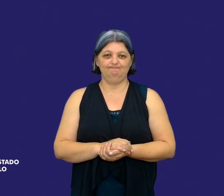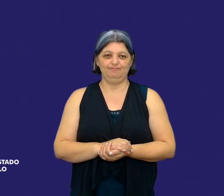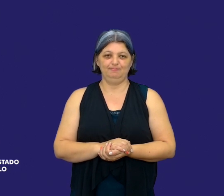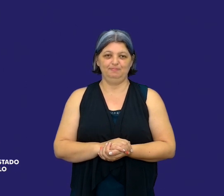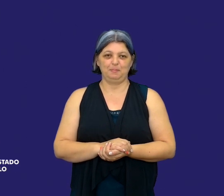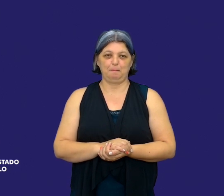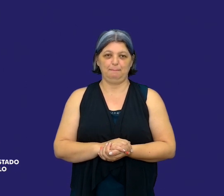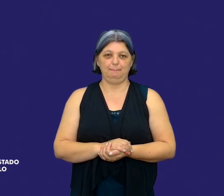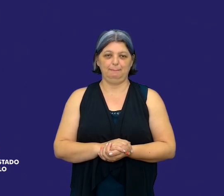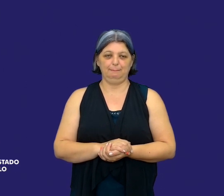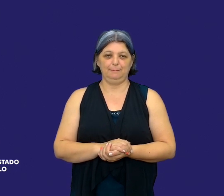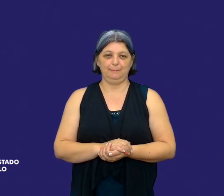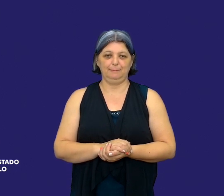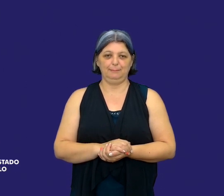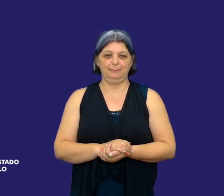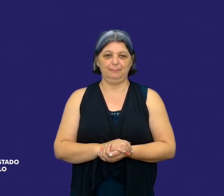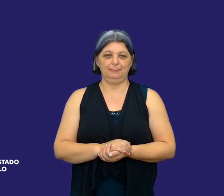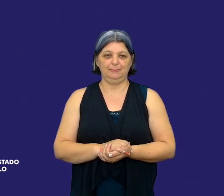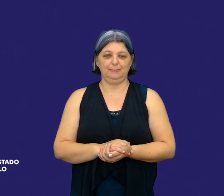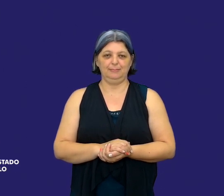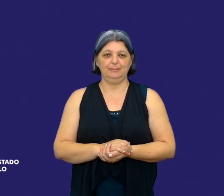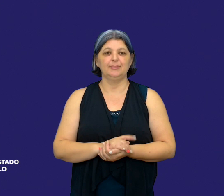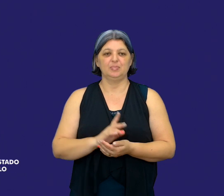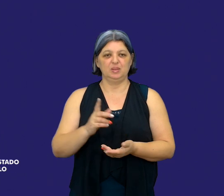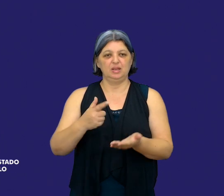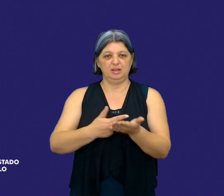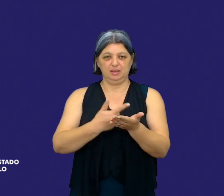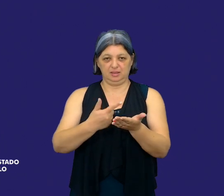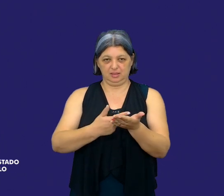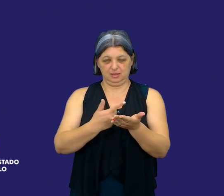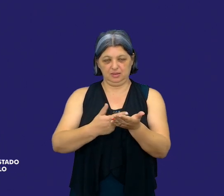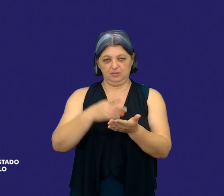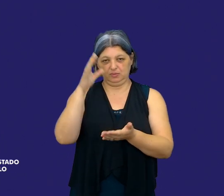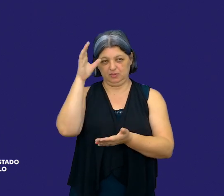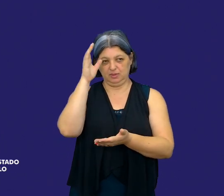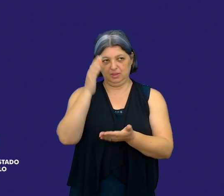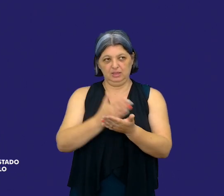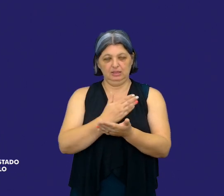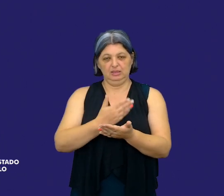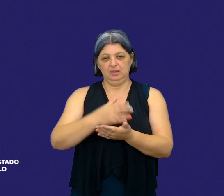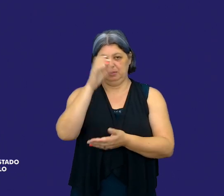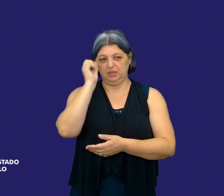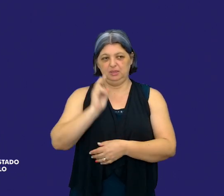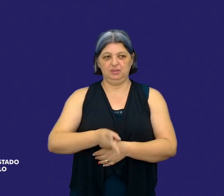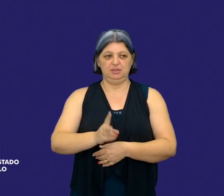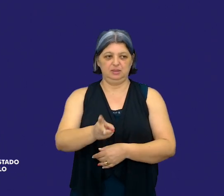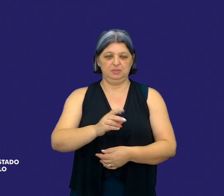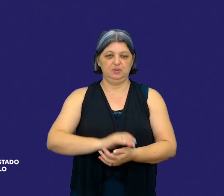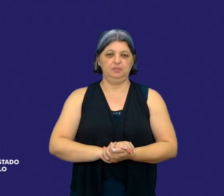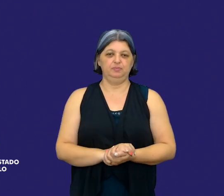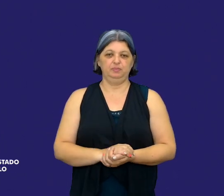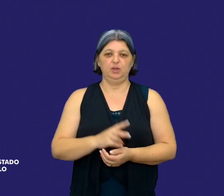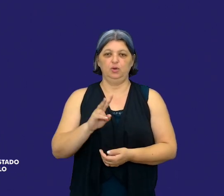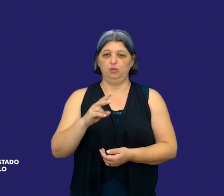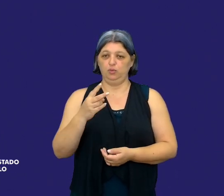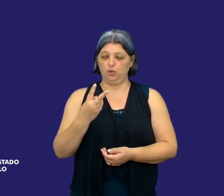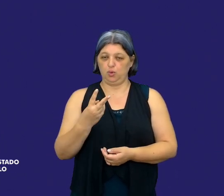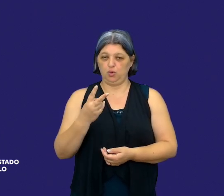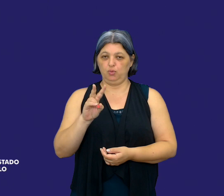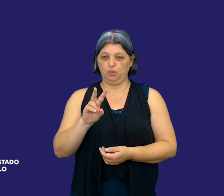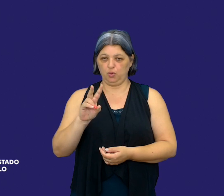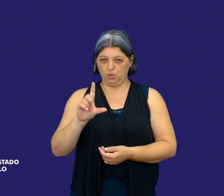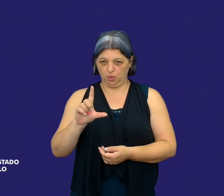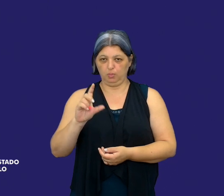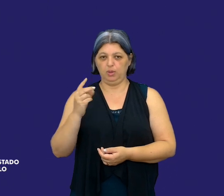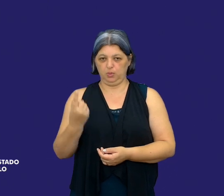Bom, vocês estão vendo aí na telinha, né? O Caderno do Aprender Sempre, Língua Portuguesa, Sequência Didática 6, volume 1. Antes